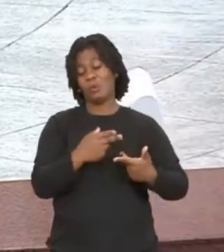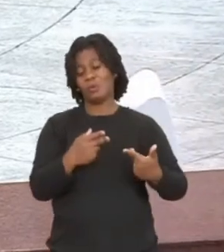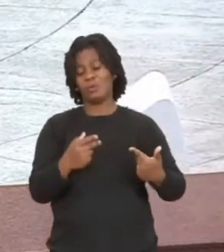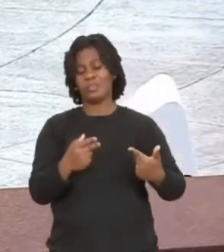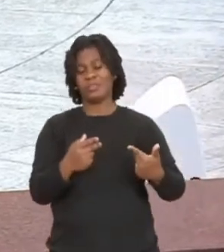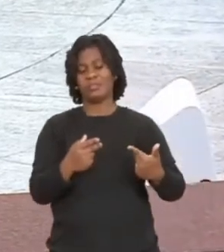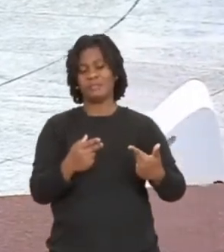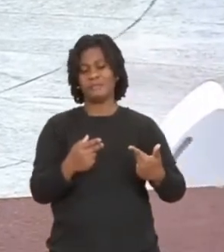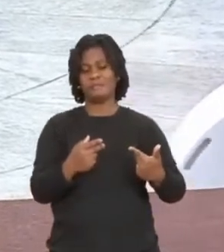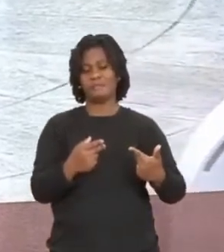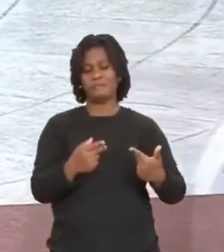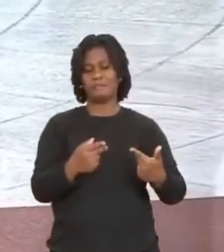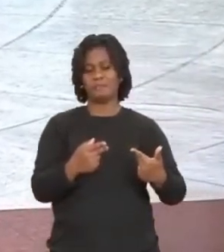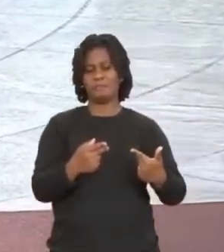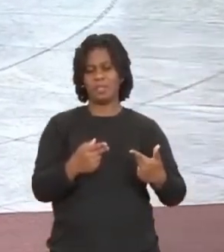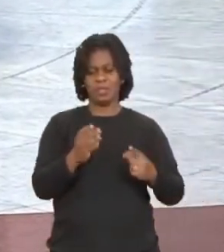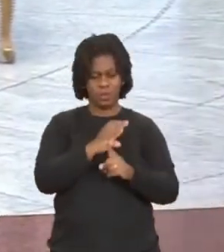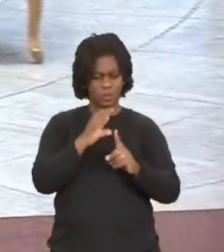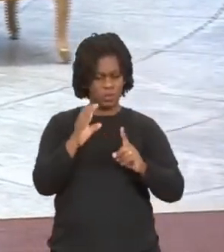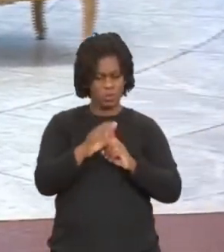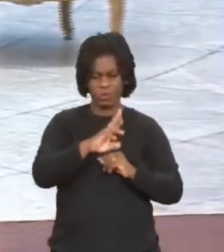Essa reunião não é mais uma.